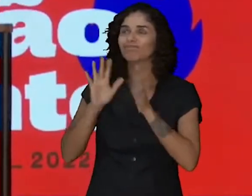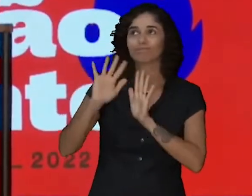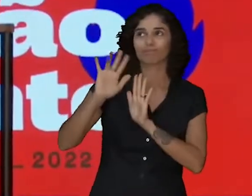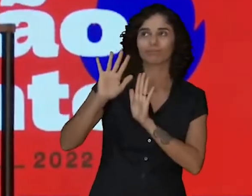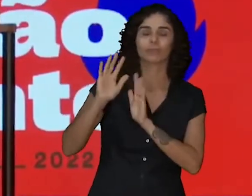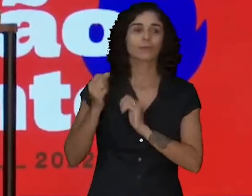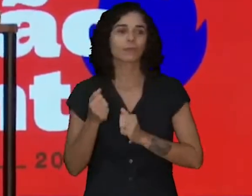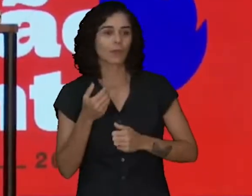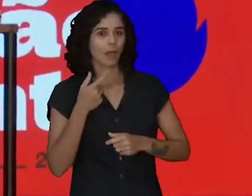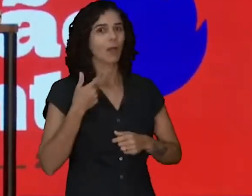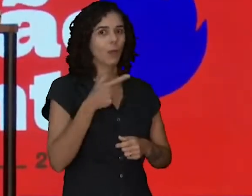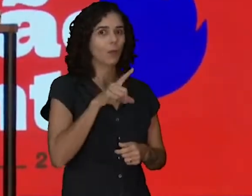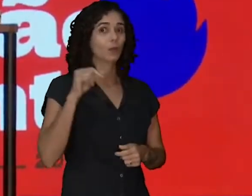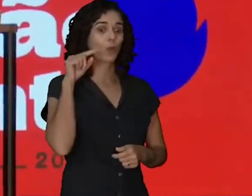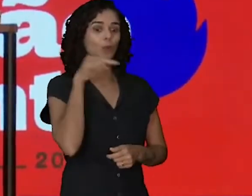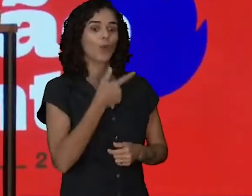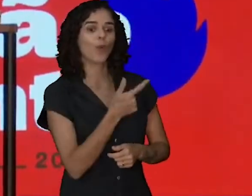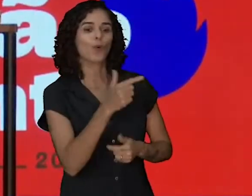satisfazer plenamente.